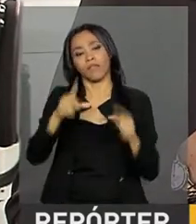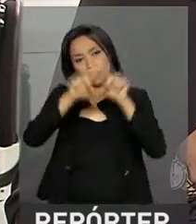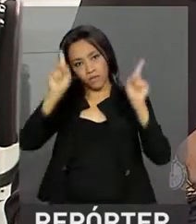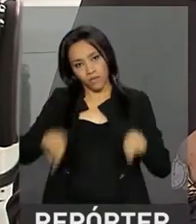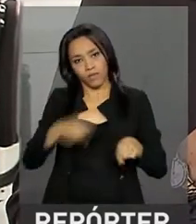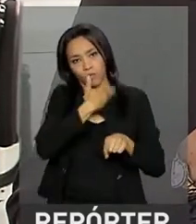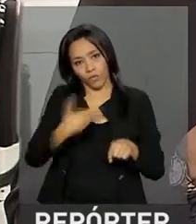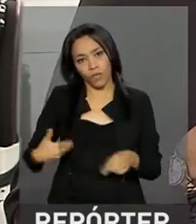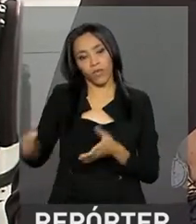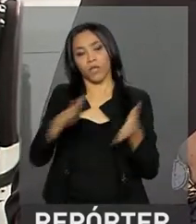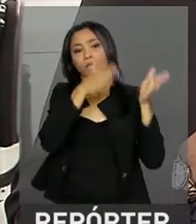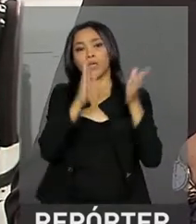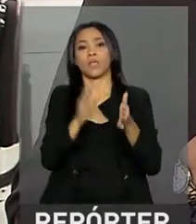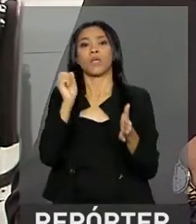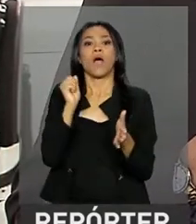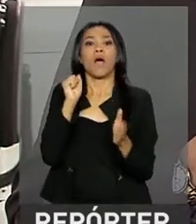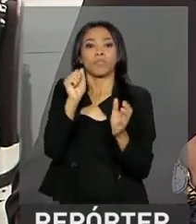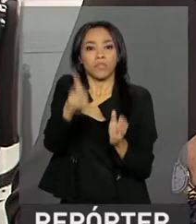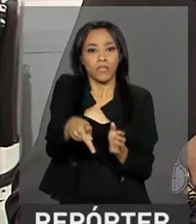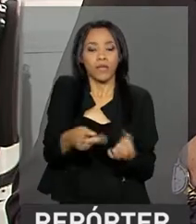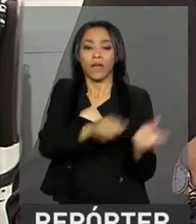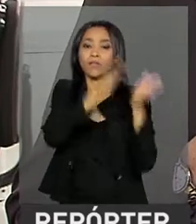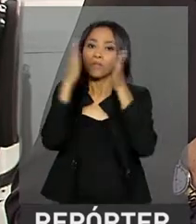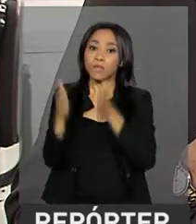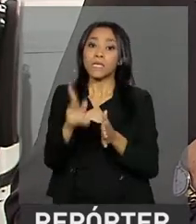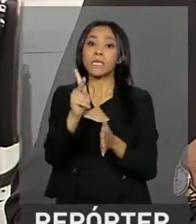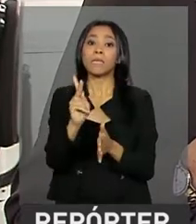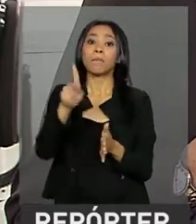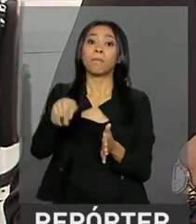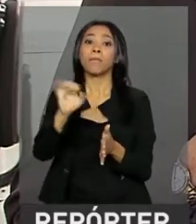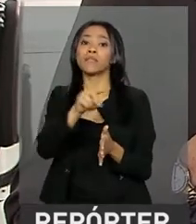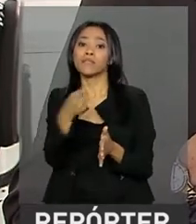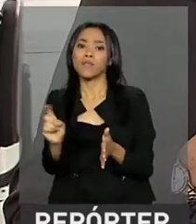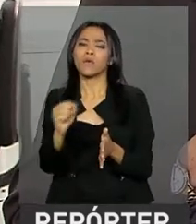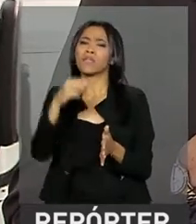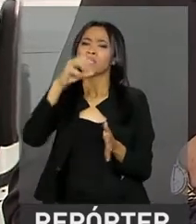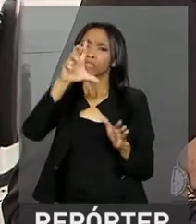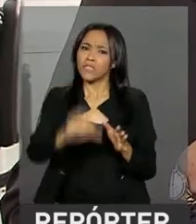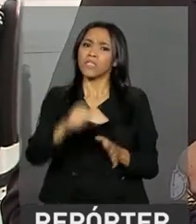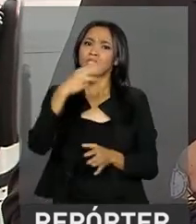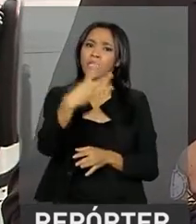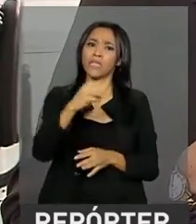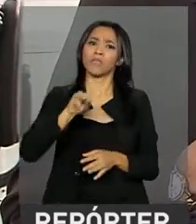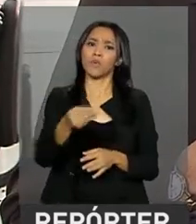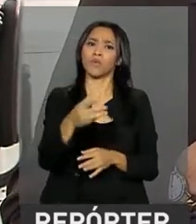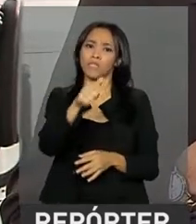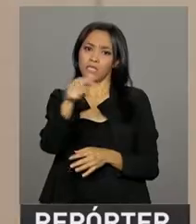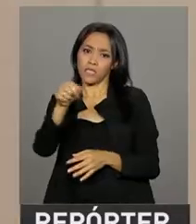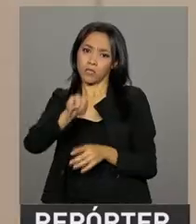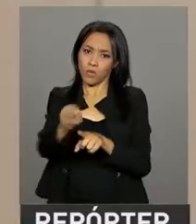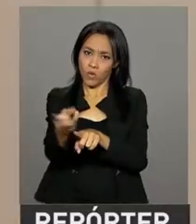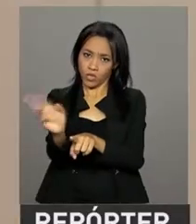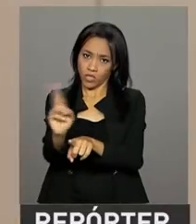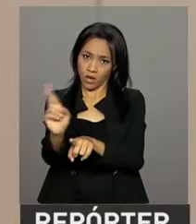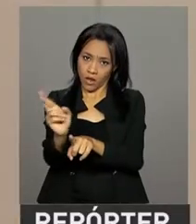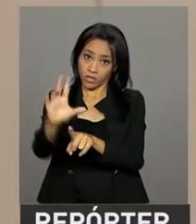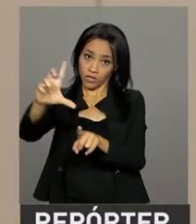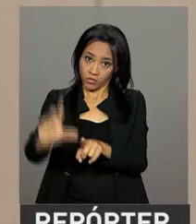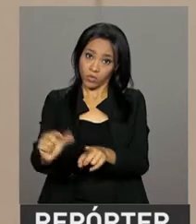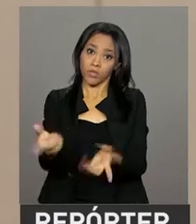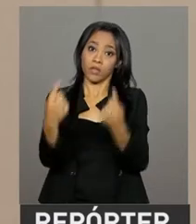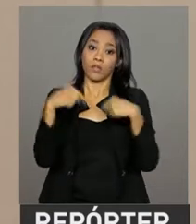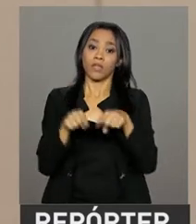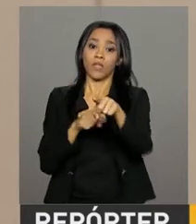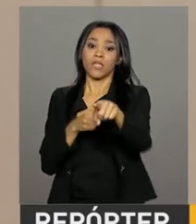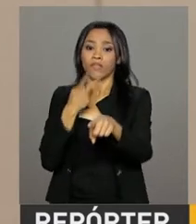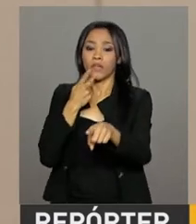pensionistas e aposentados seja reduzido em até 3 bilhões e 700 milhões de reais. É um momento que nós,